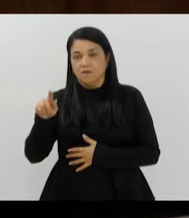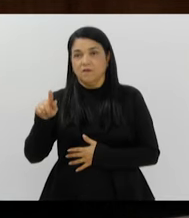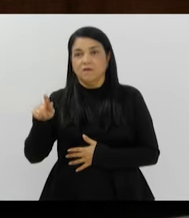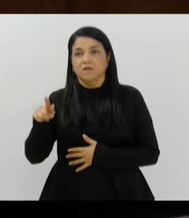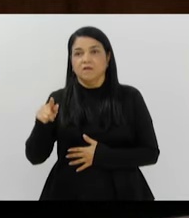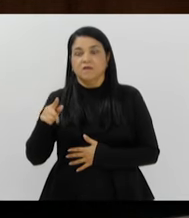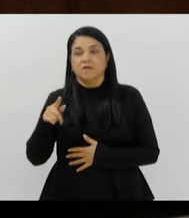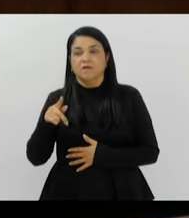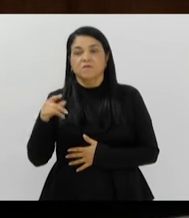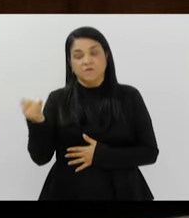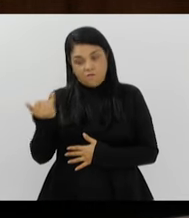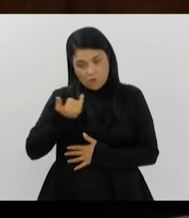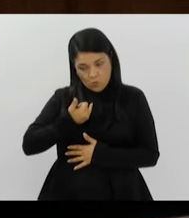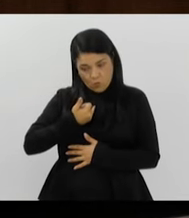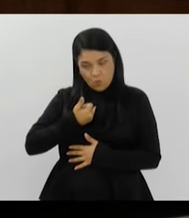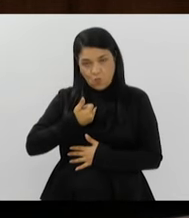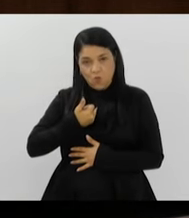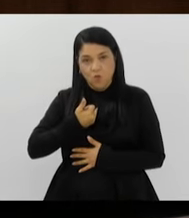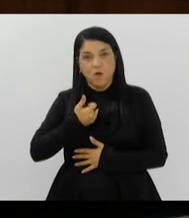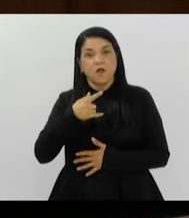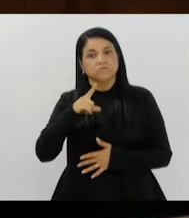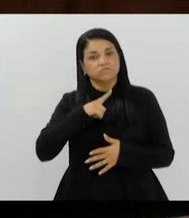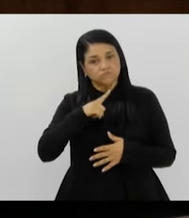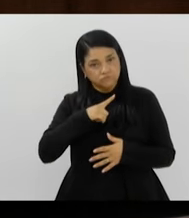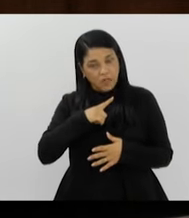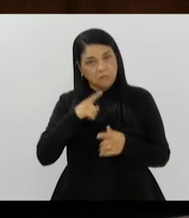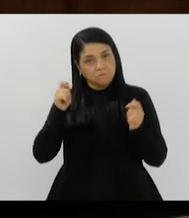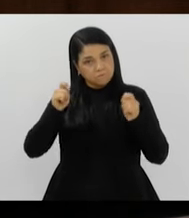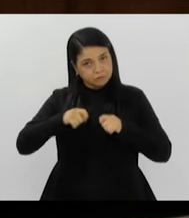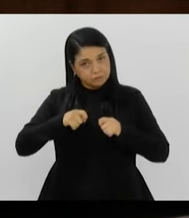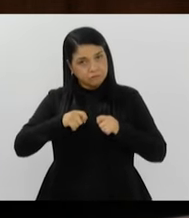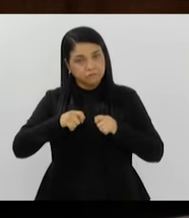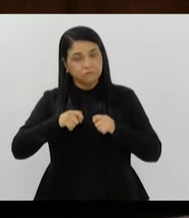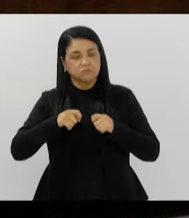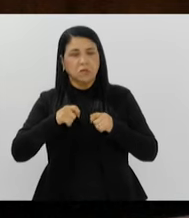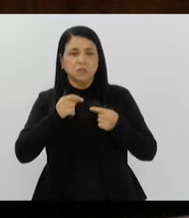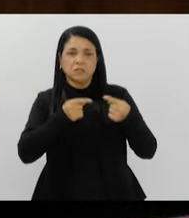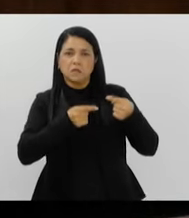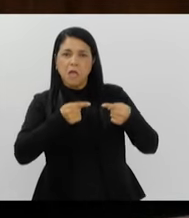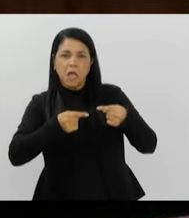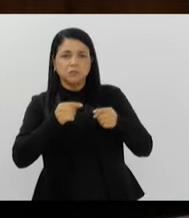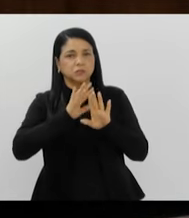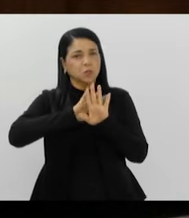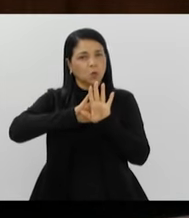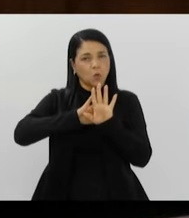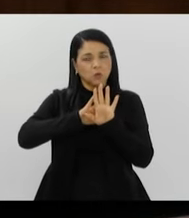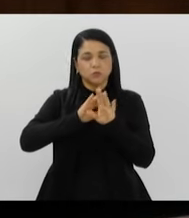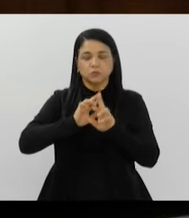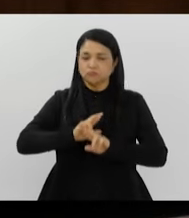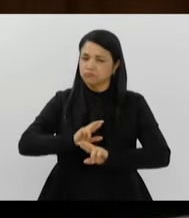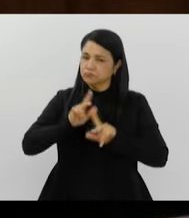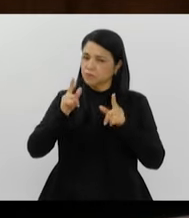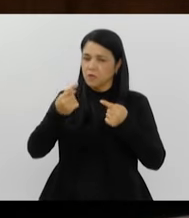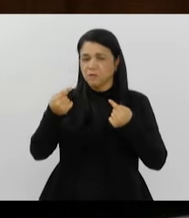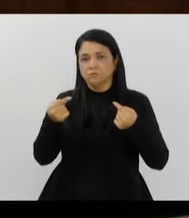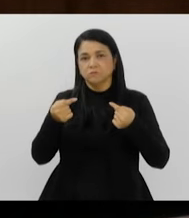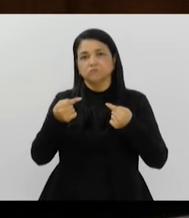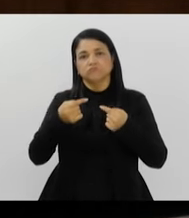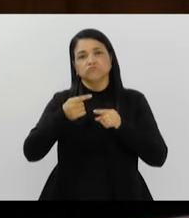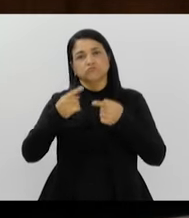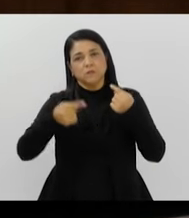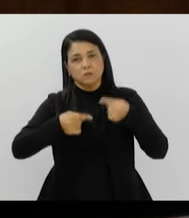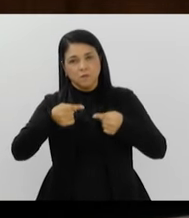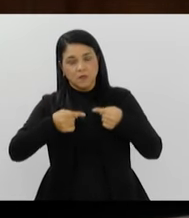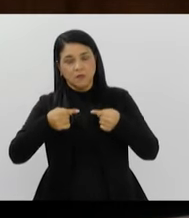nome. Que há uma forte possibilidade, com debate ideológico ou não debate ideológico, acontecer